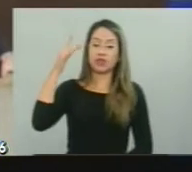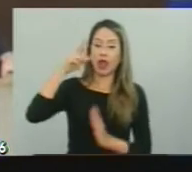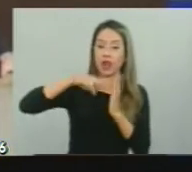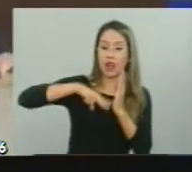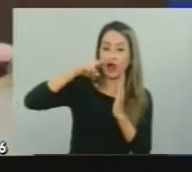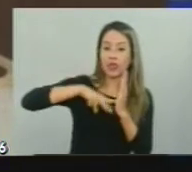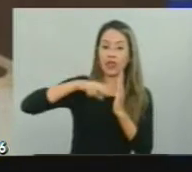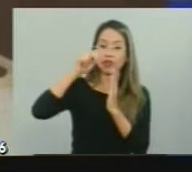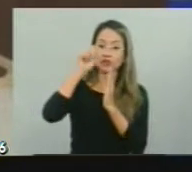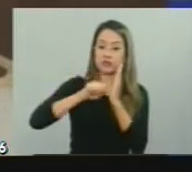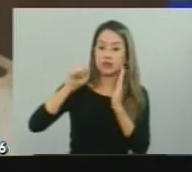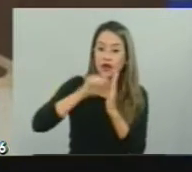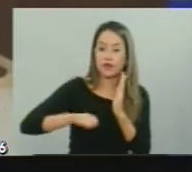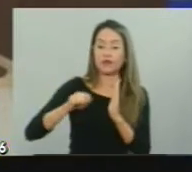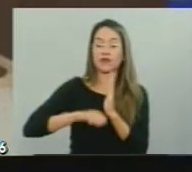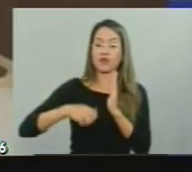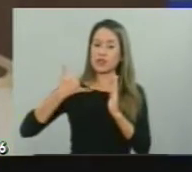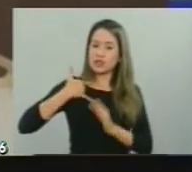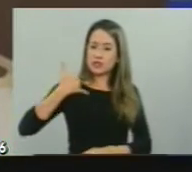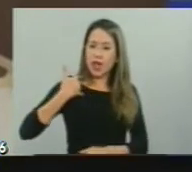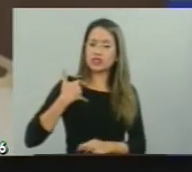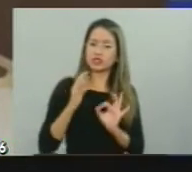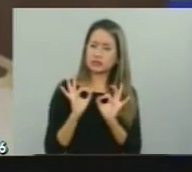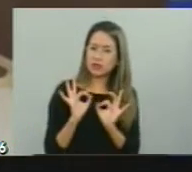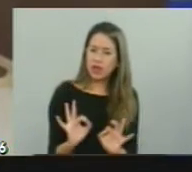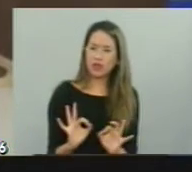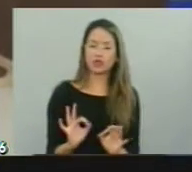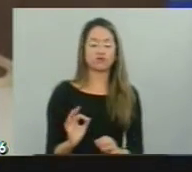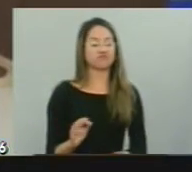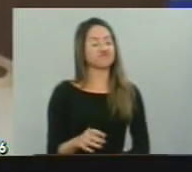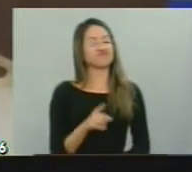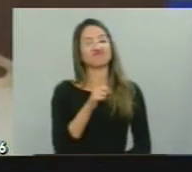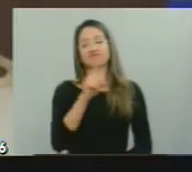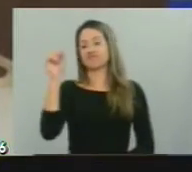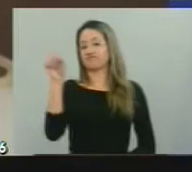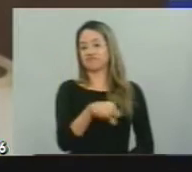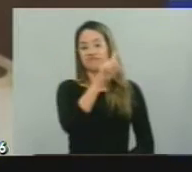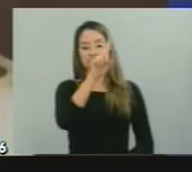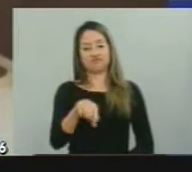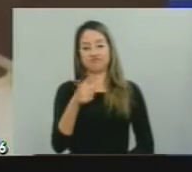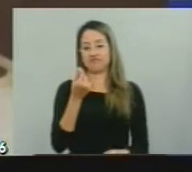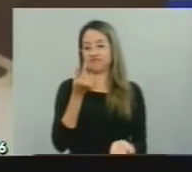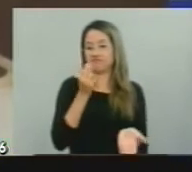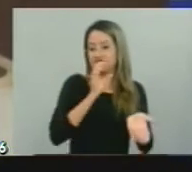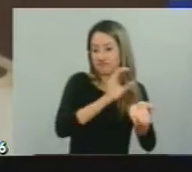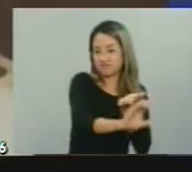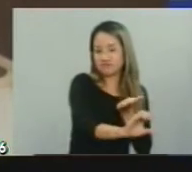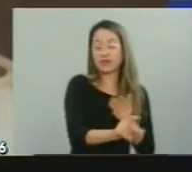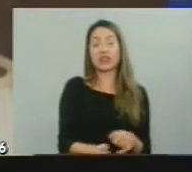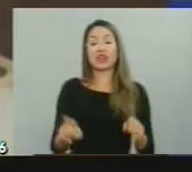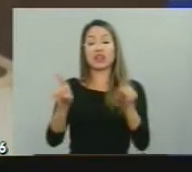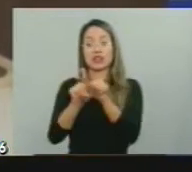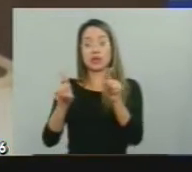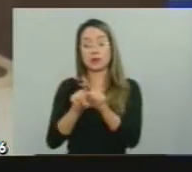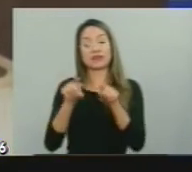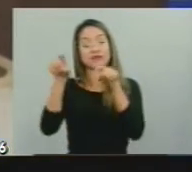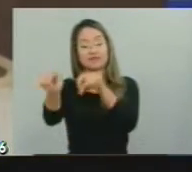repasses a programas que eram muito importantes, a agricultura familiar e camponesa.